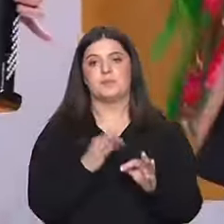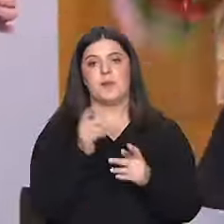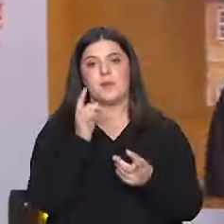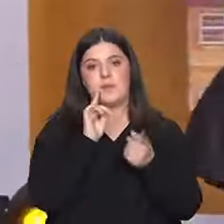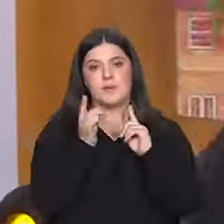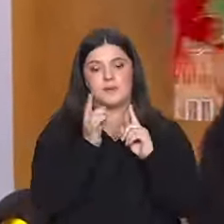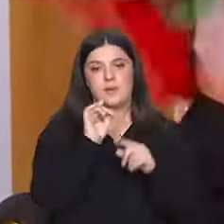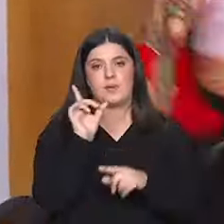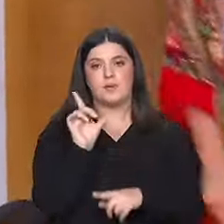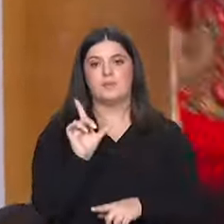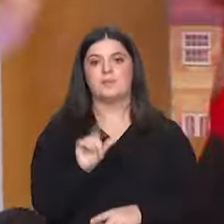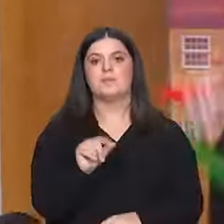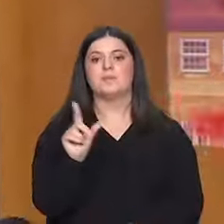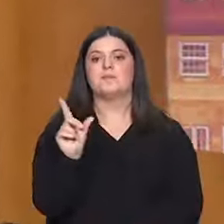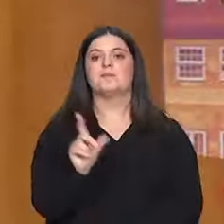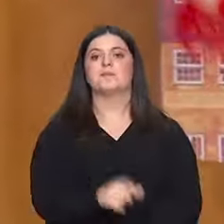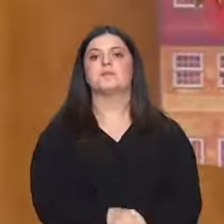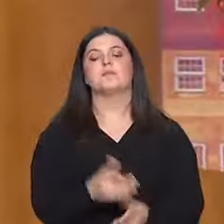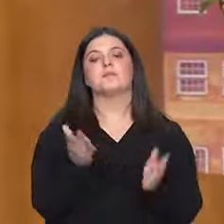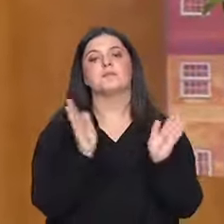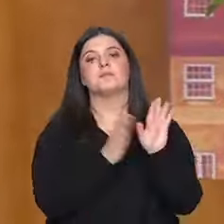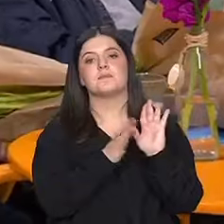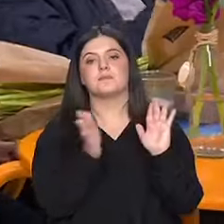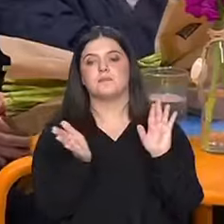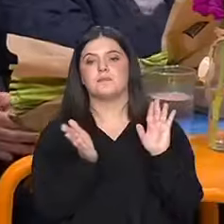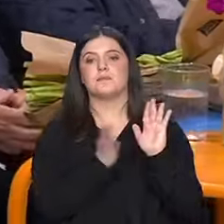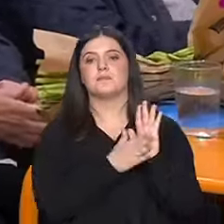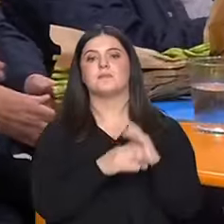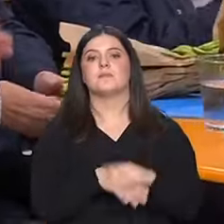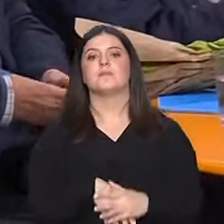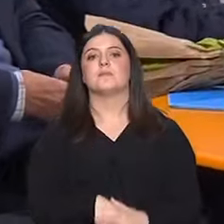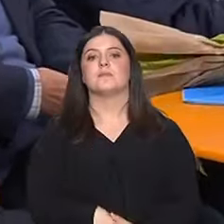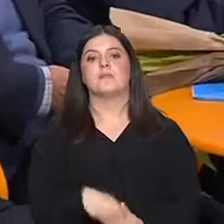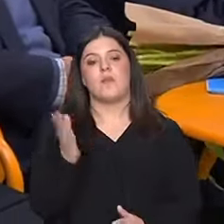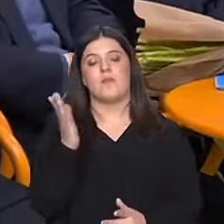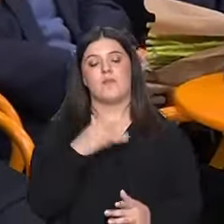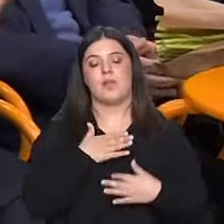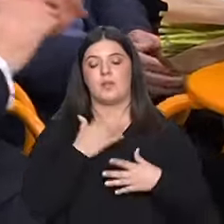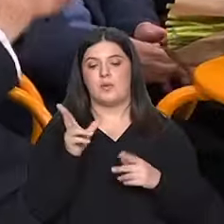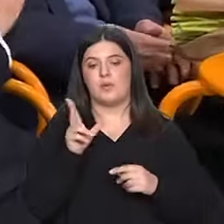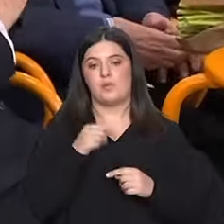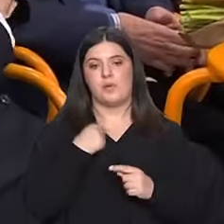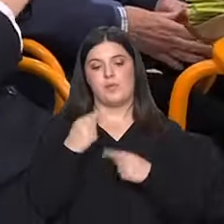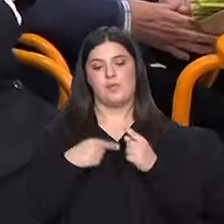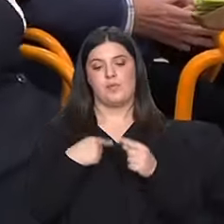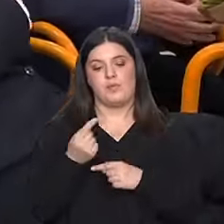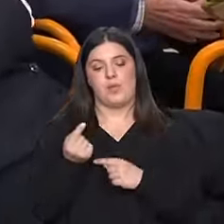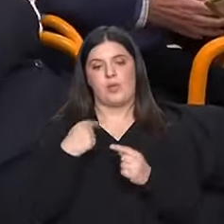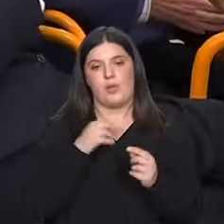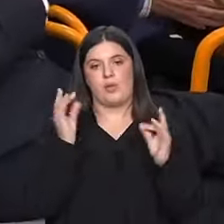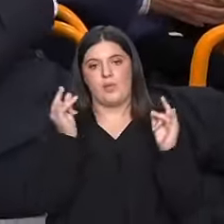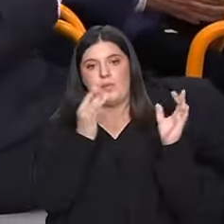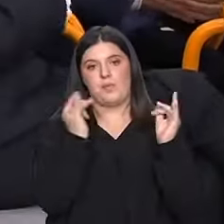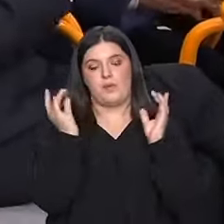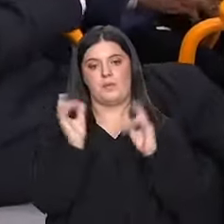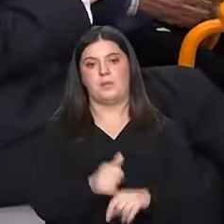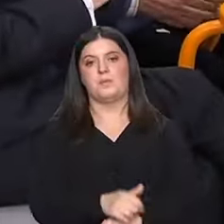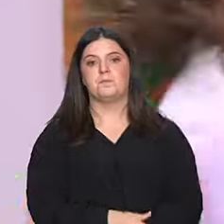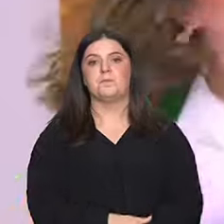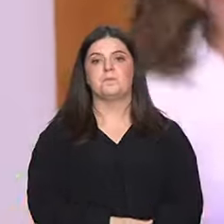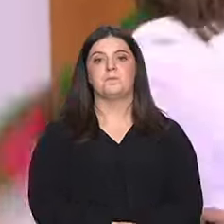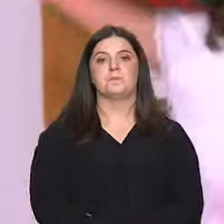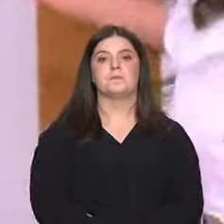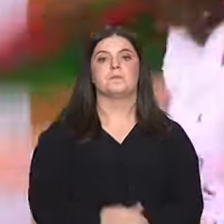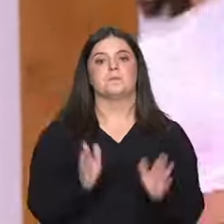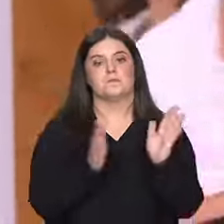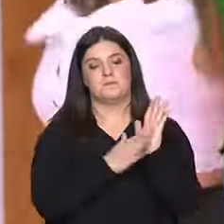e animação. Bate na palma da mão, vem dançar comigo a modinha do malhão. Bate